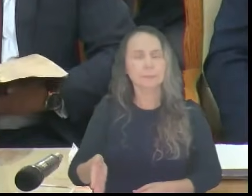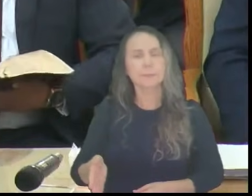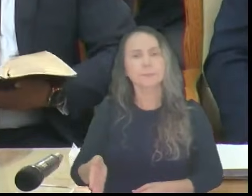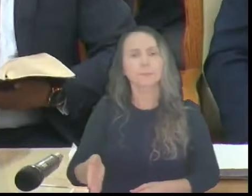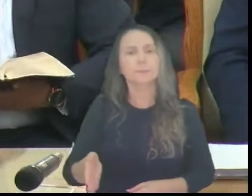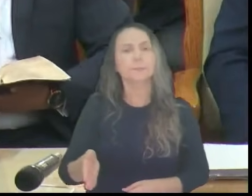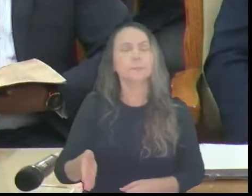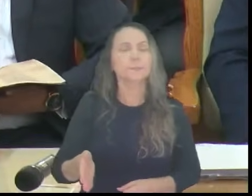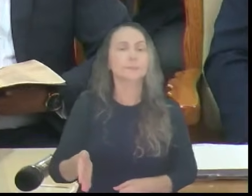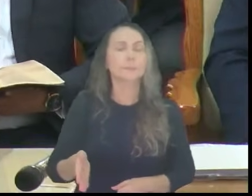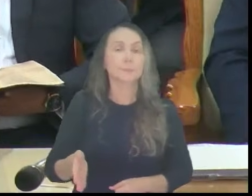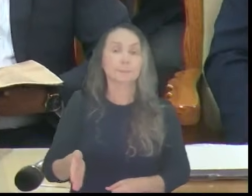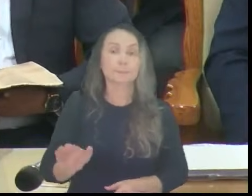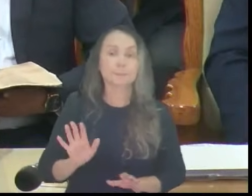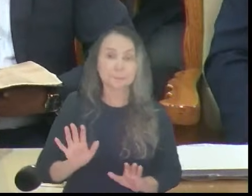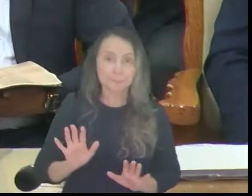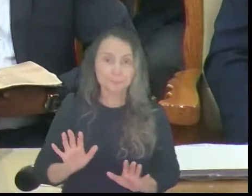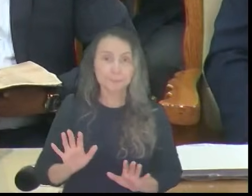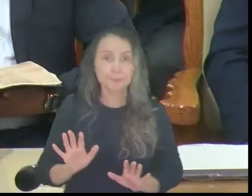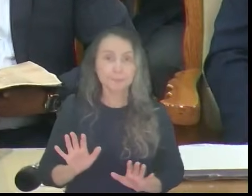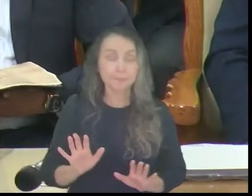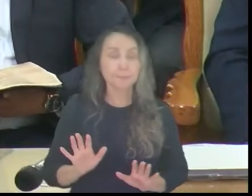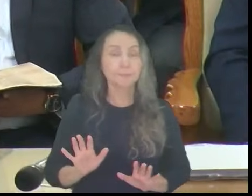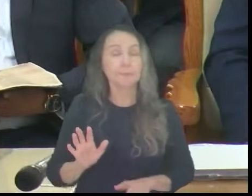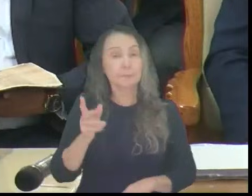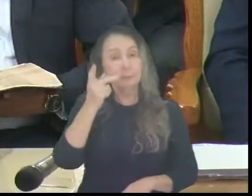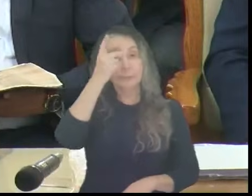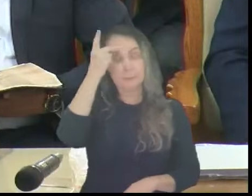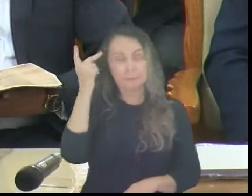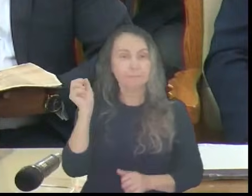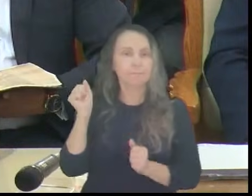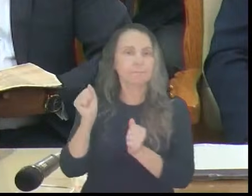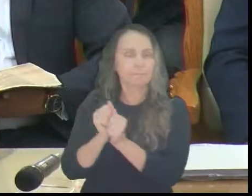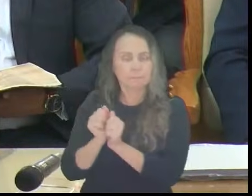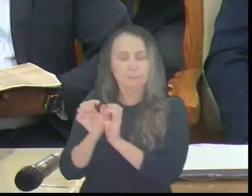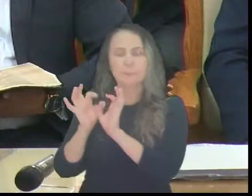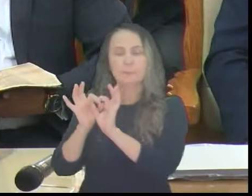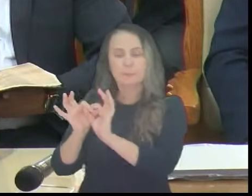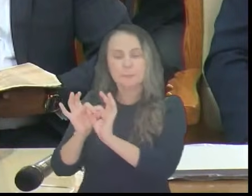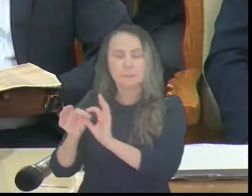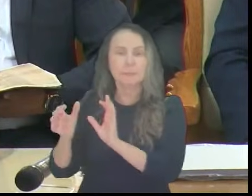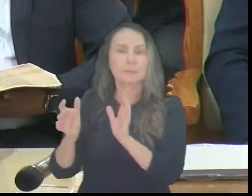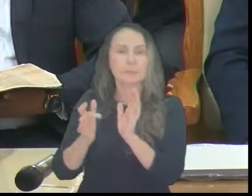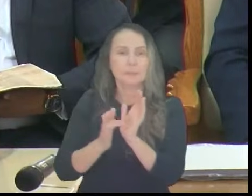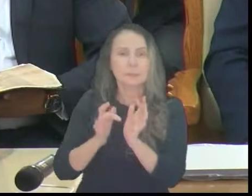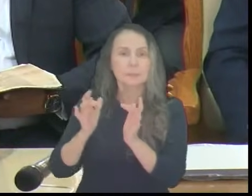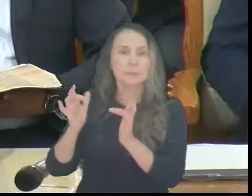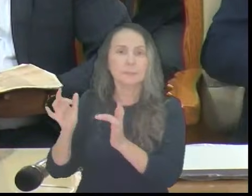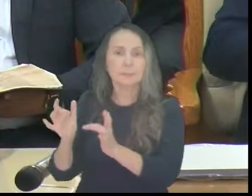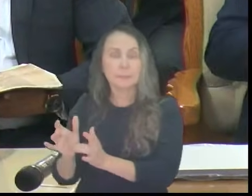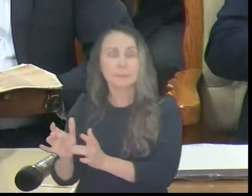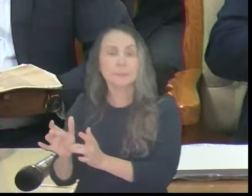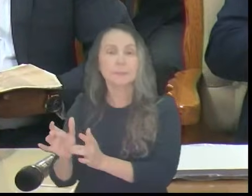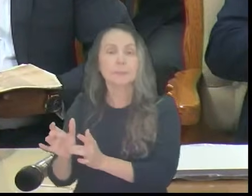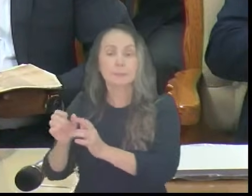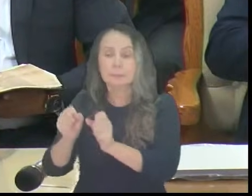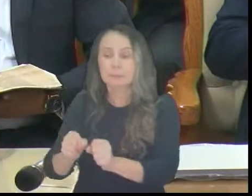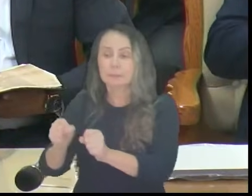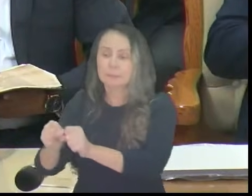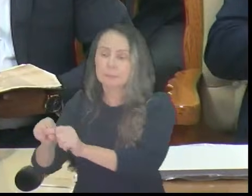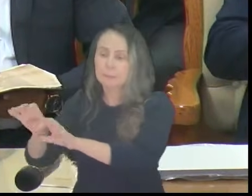E quando a pessoa está com Jesus e tem comunhão com Jesus, ele recebe uma